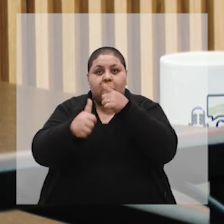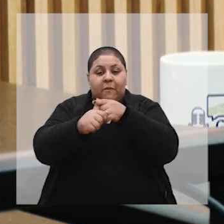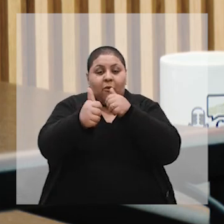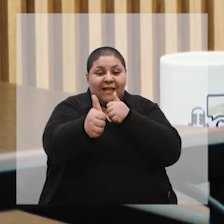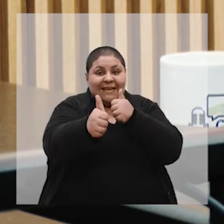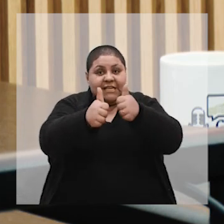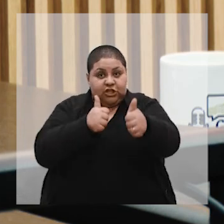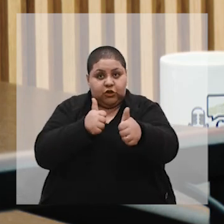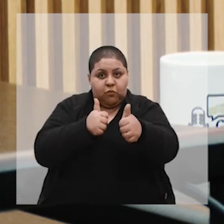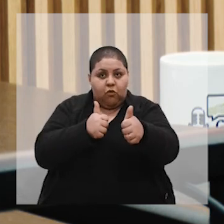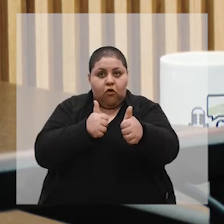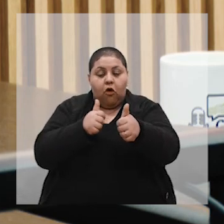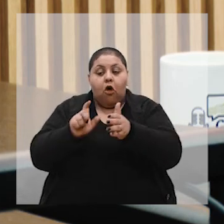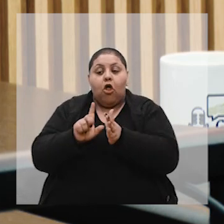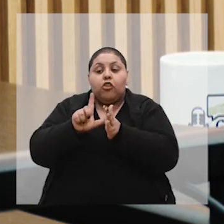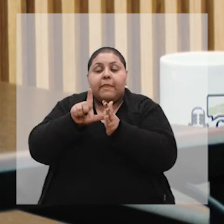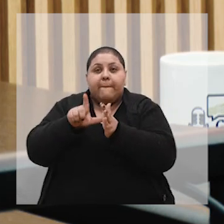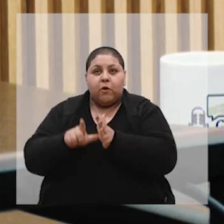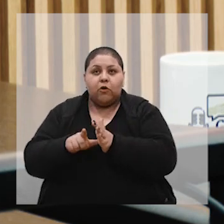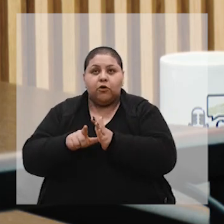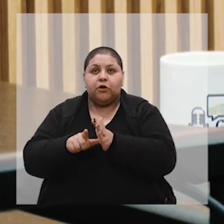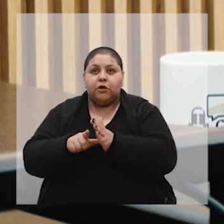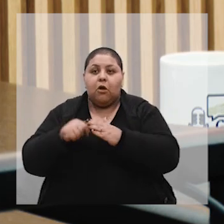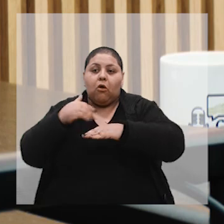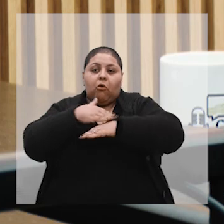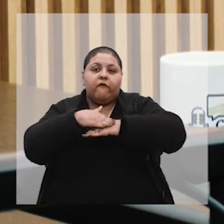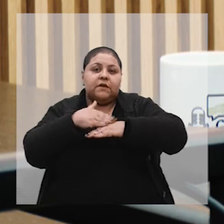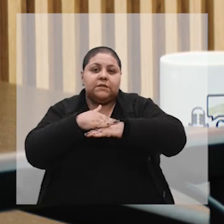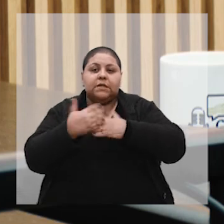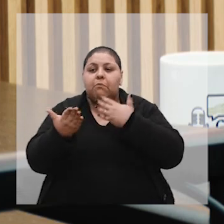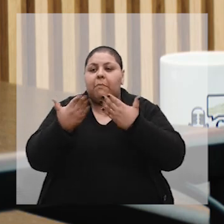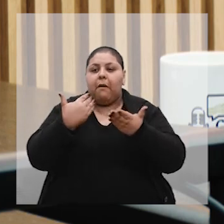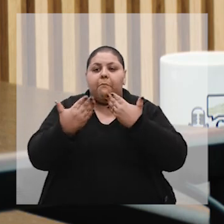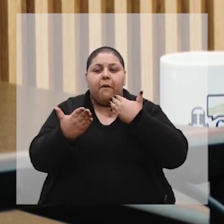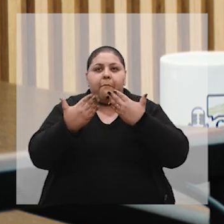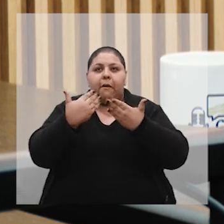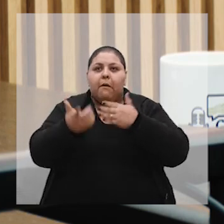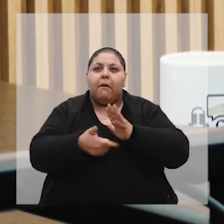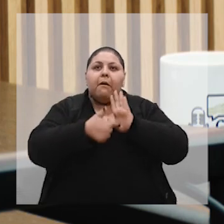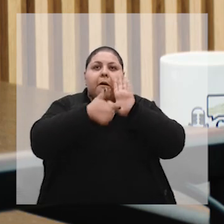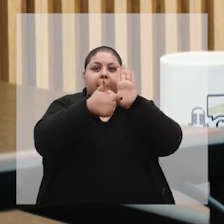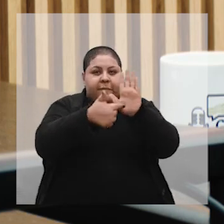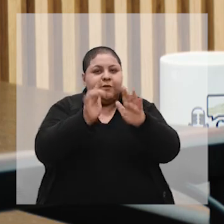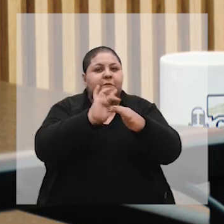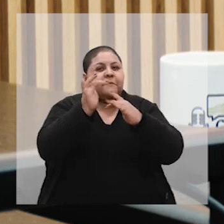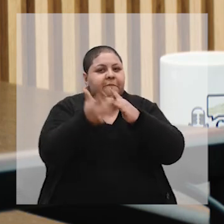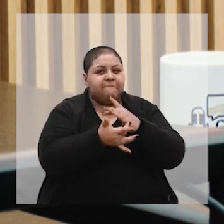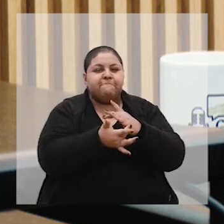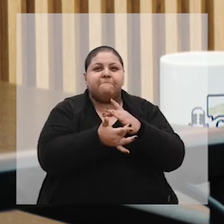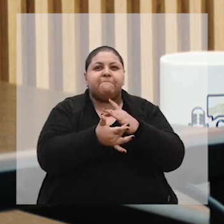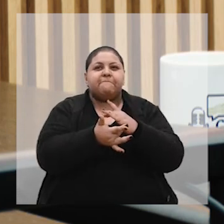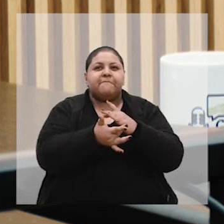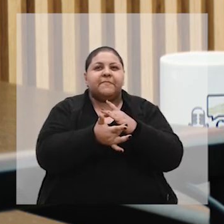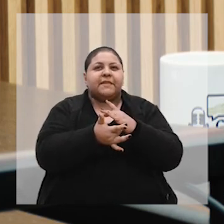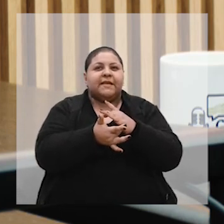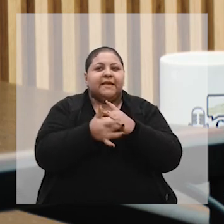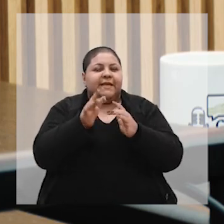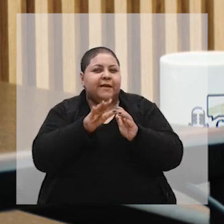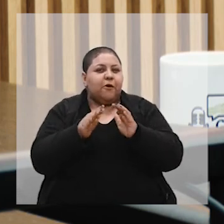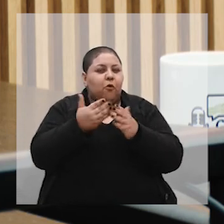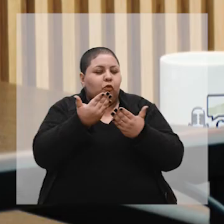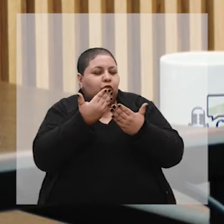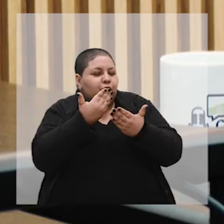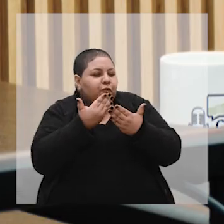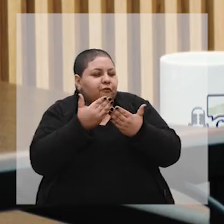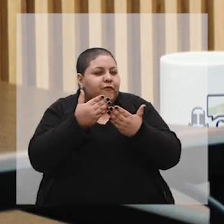primeiramente o atletismo, e aí conversa vai, conversa vem, me apresentou pela rede social, e eu ali com o pezinho atrás,